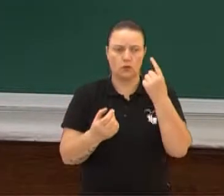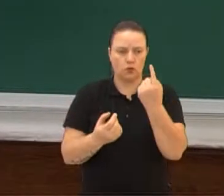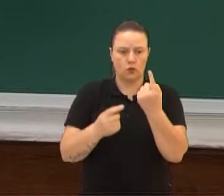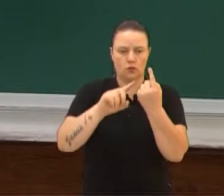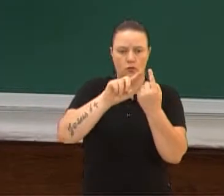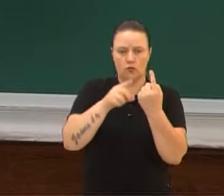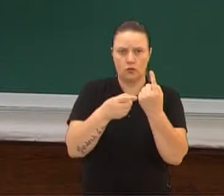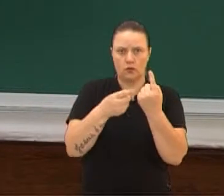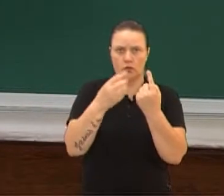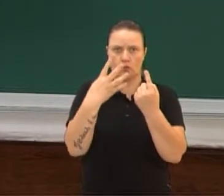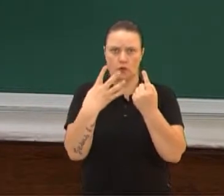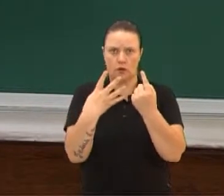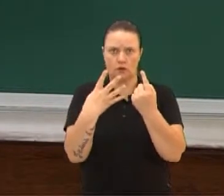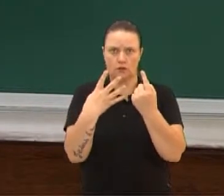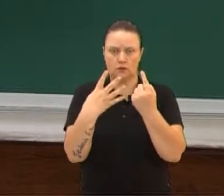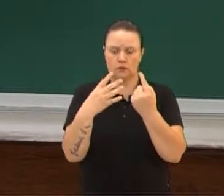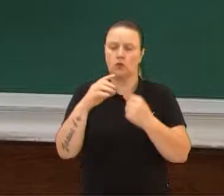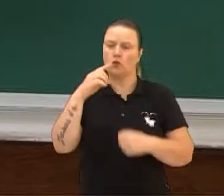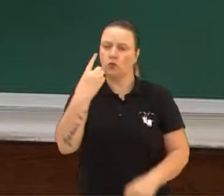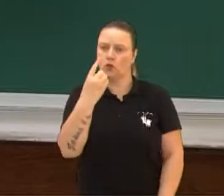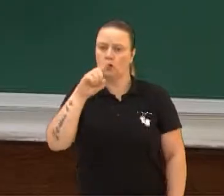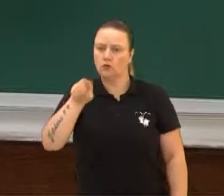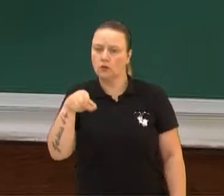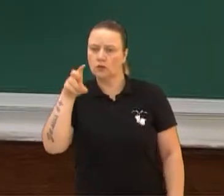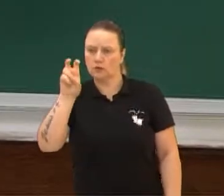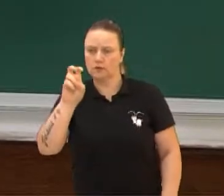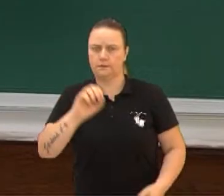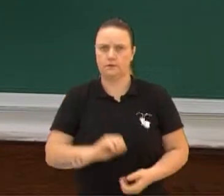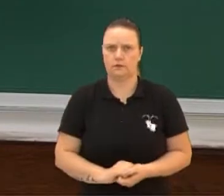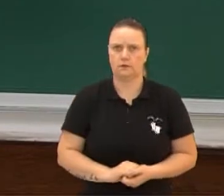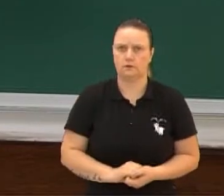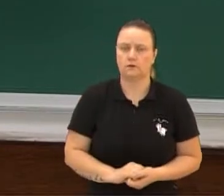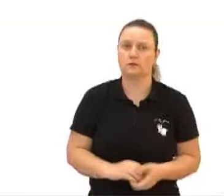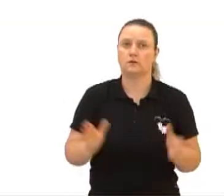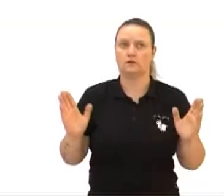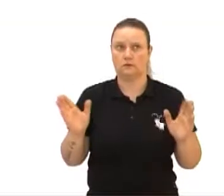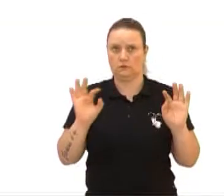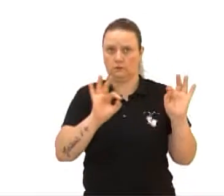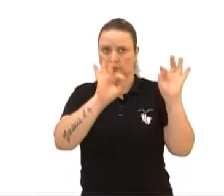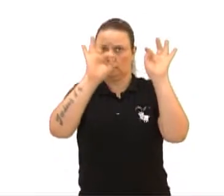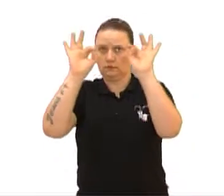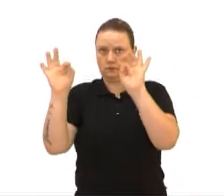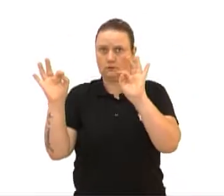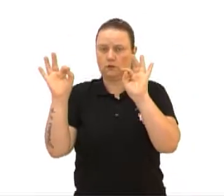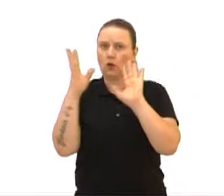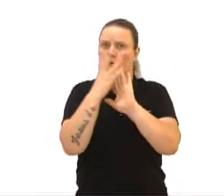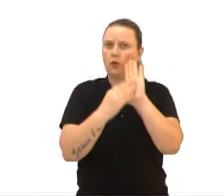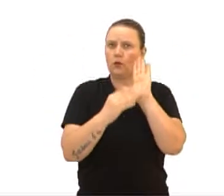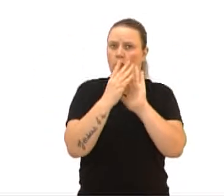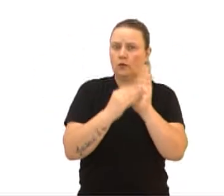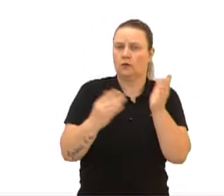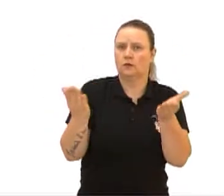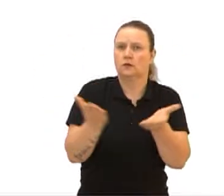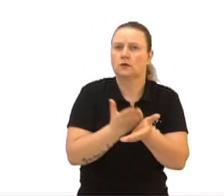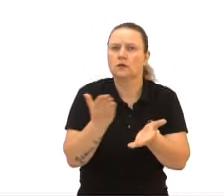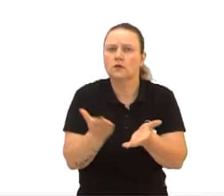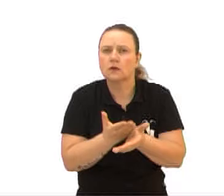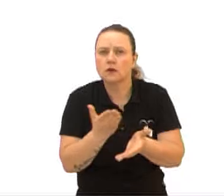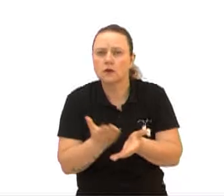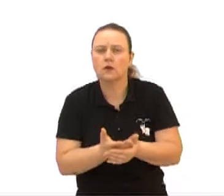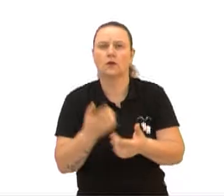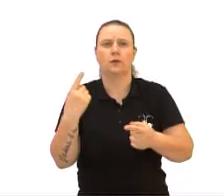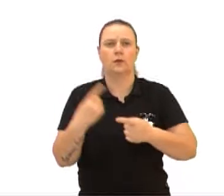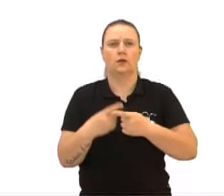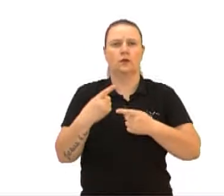1,4 e 1,5. Então, essa tela, eu vou querer que você coloque aí no seu caderno, porque nós vamos ter